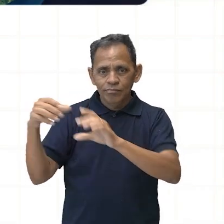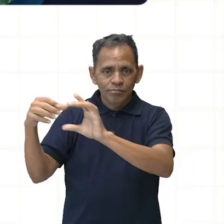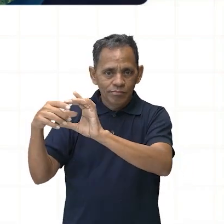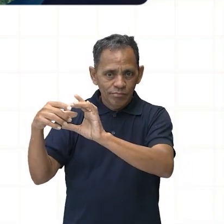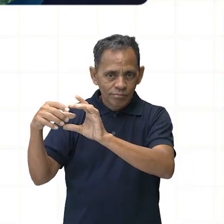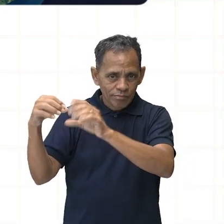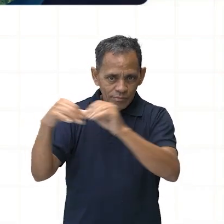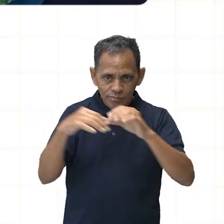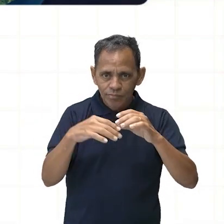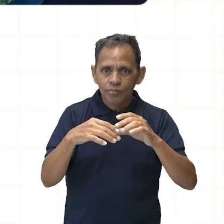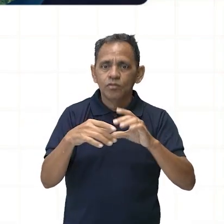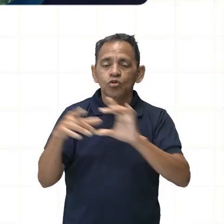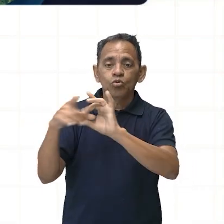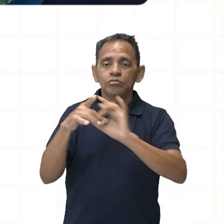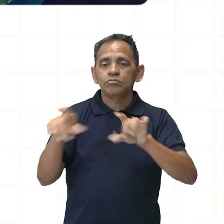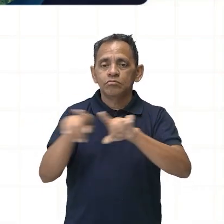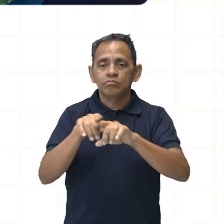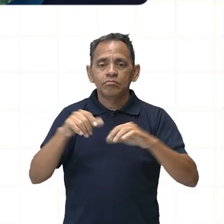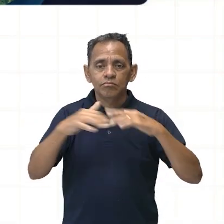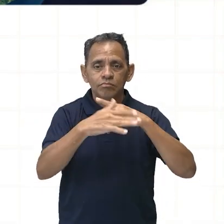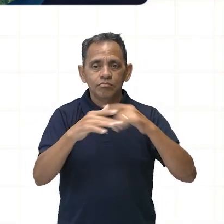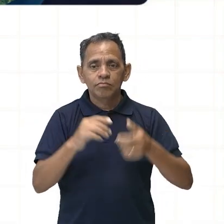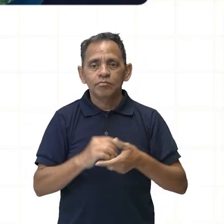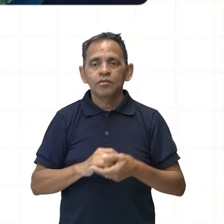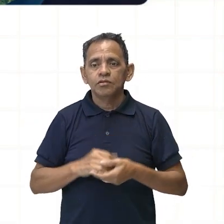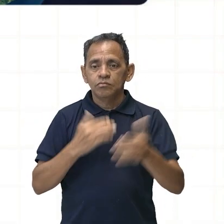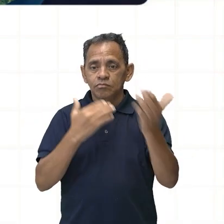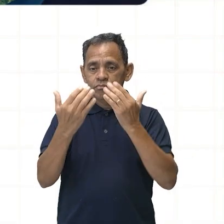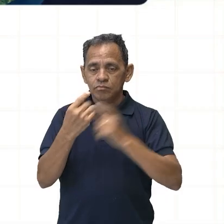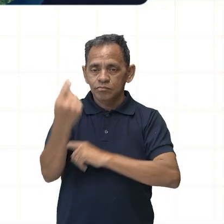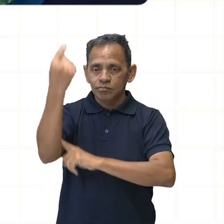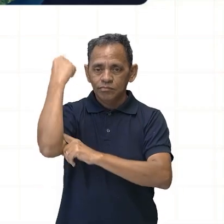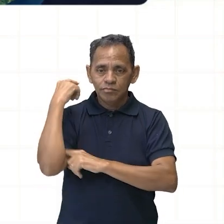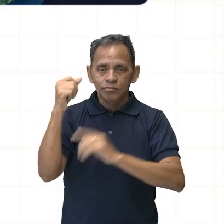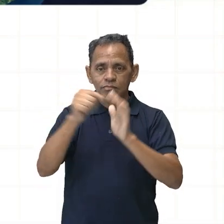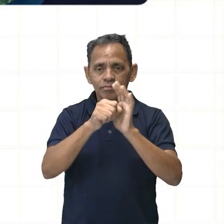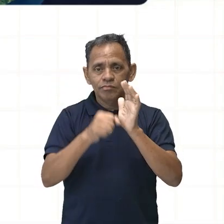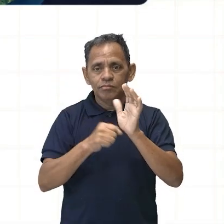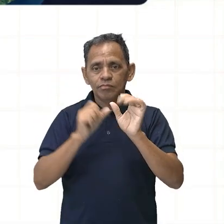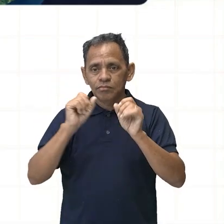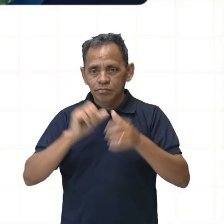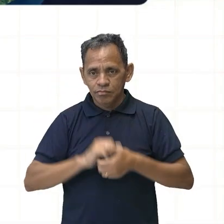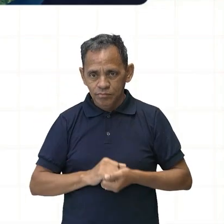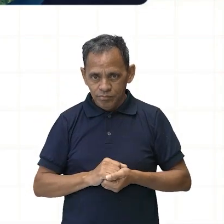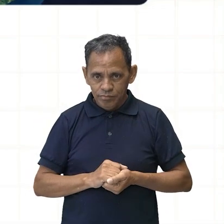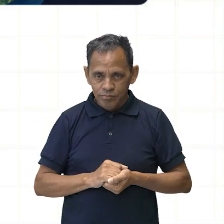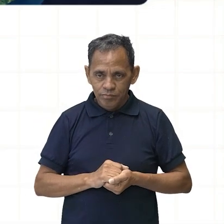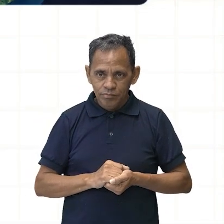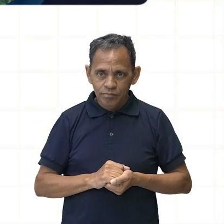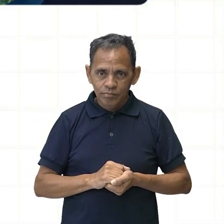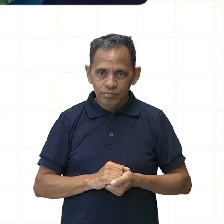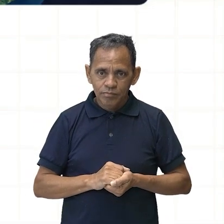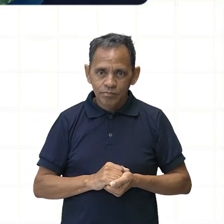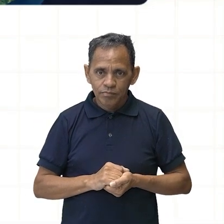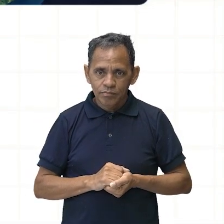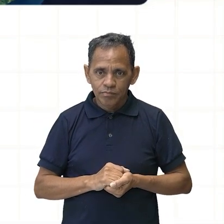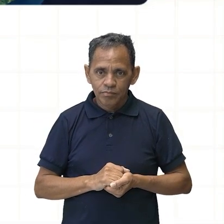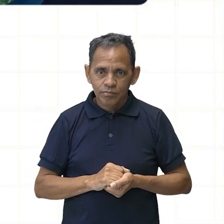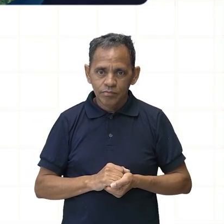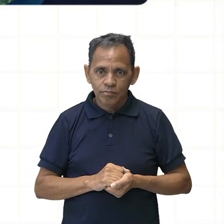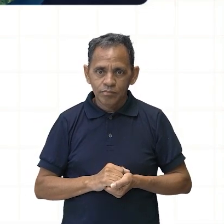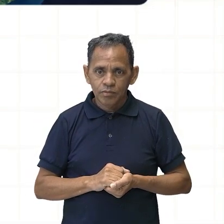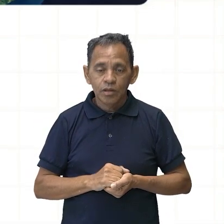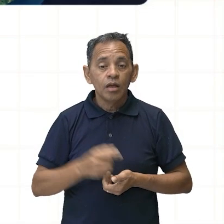maiores do que eram no século X, por exemplo, certo? Bem, a gente observa também que há concentração de